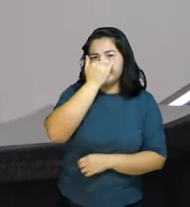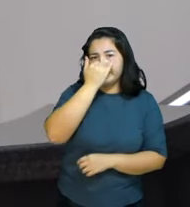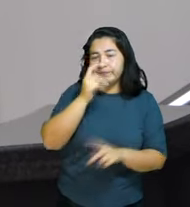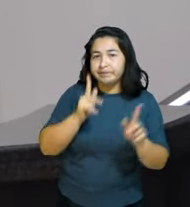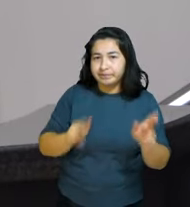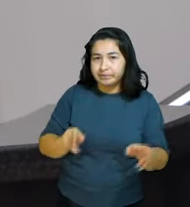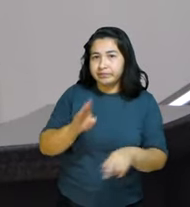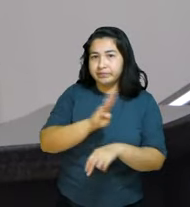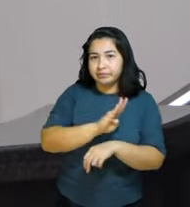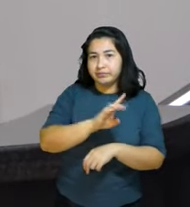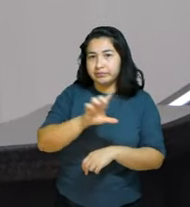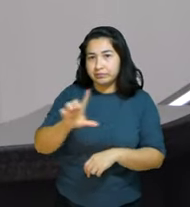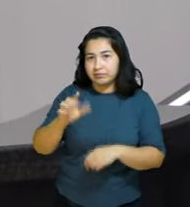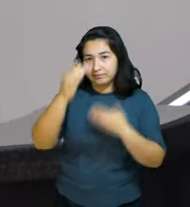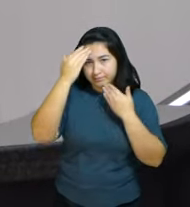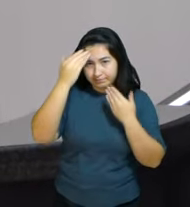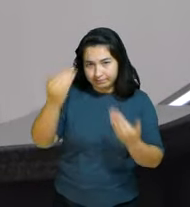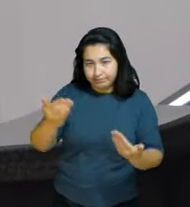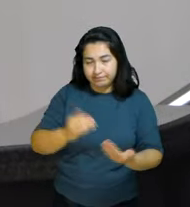em Blumenau. Agradeço.